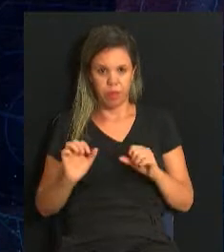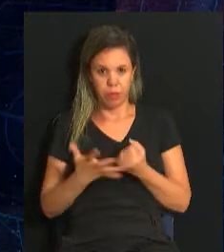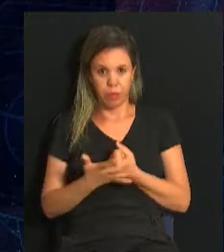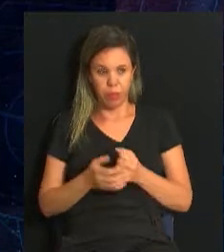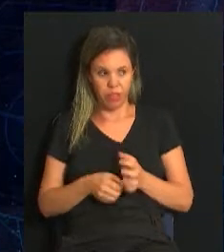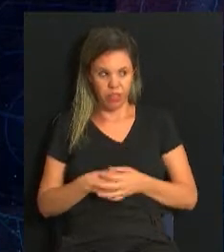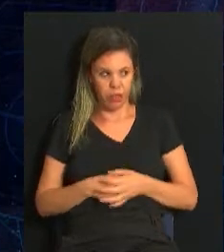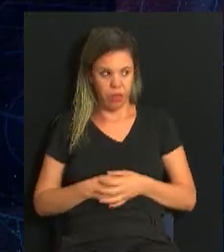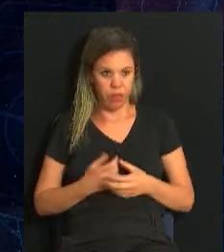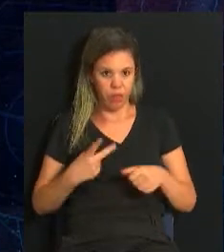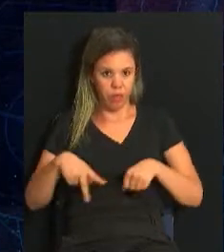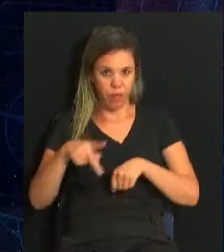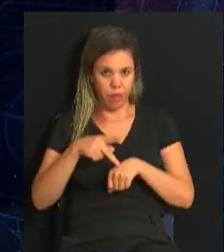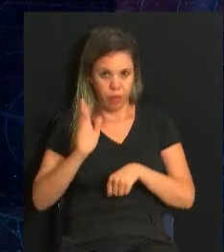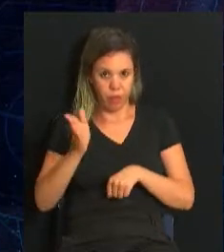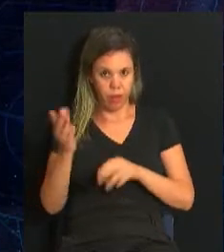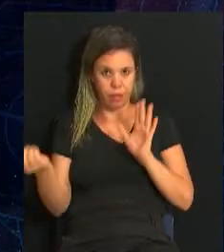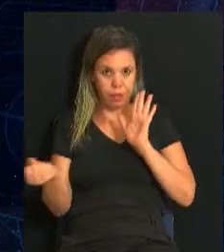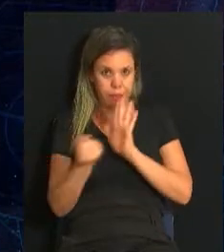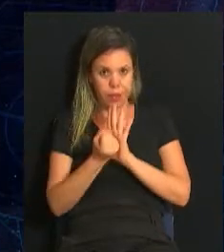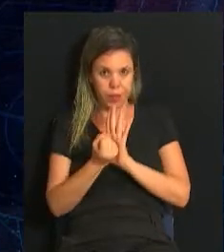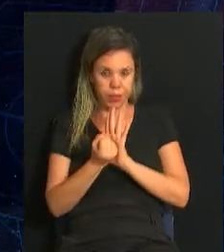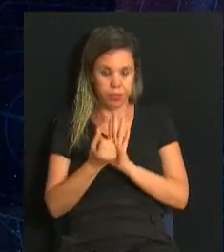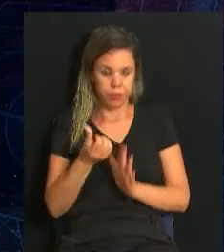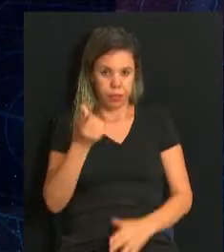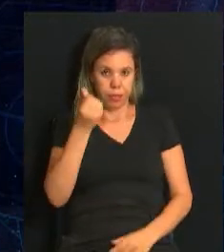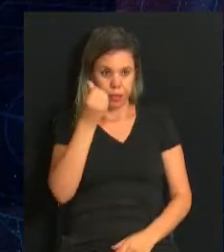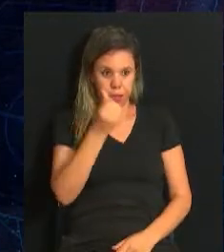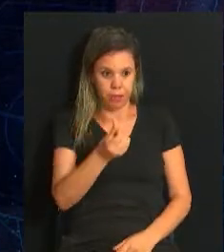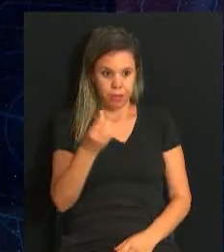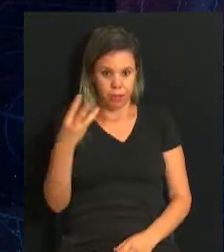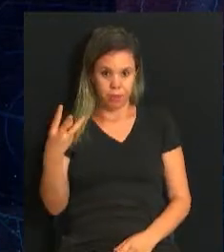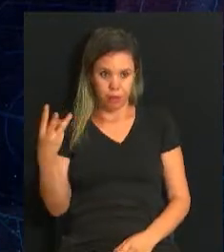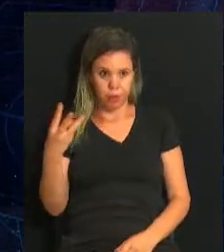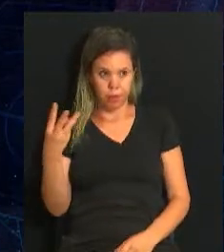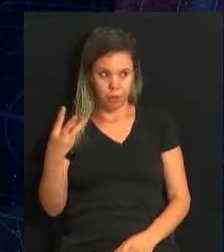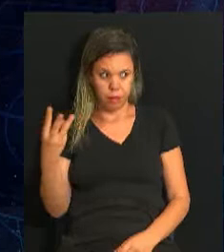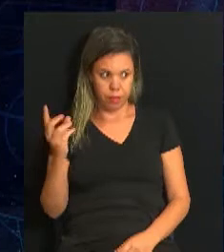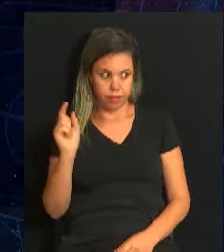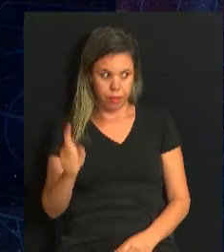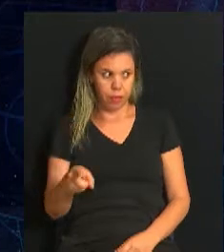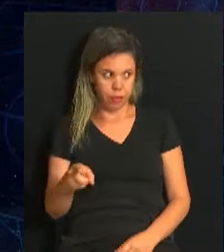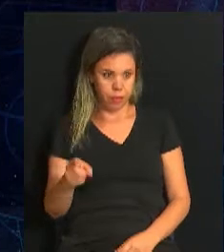o país já registrou 633